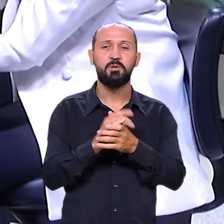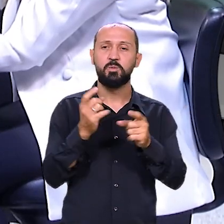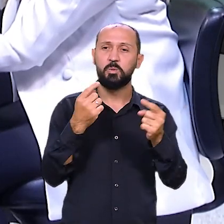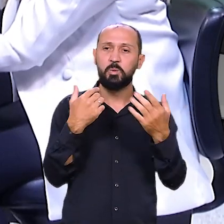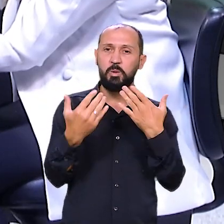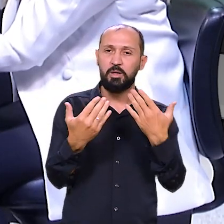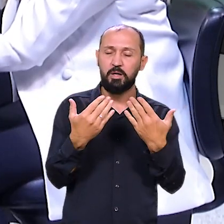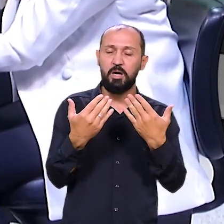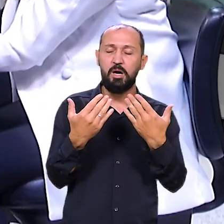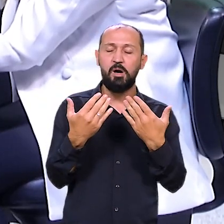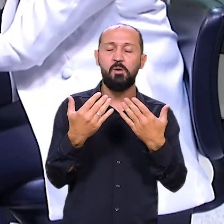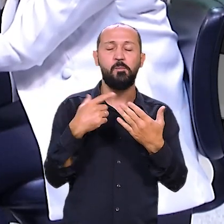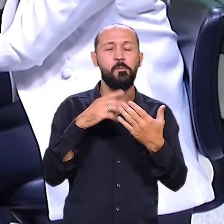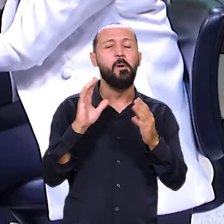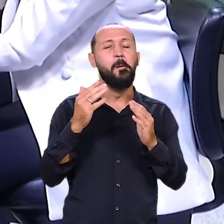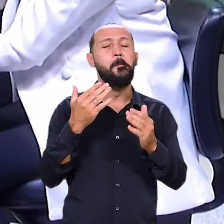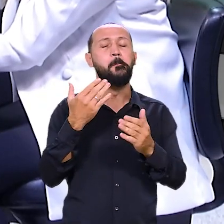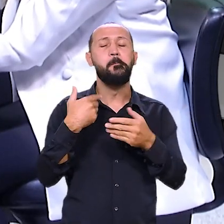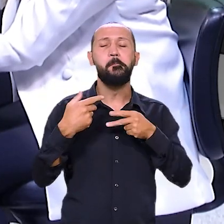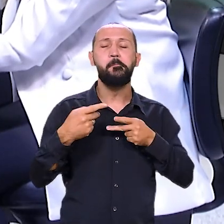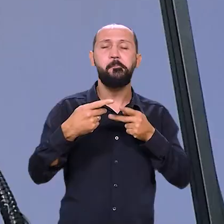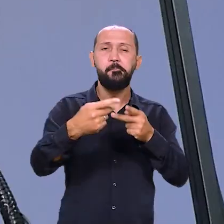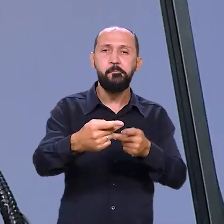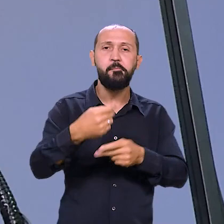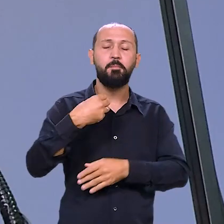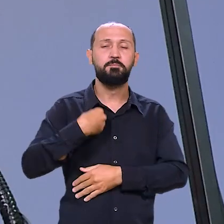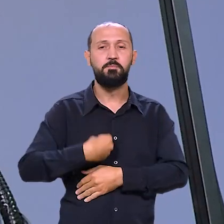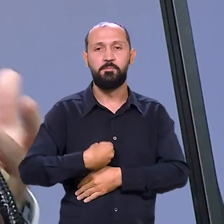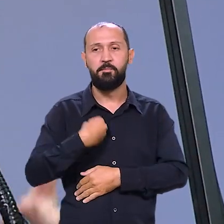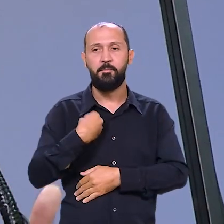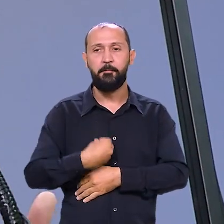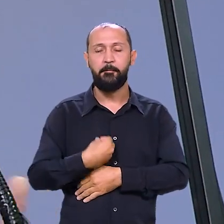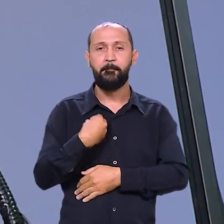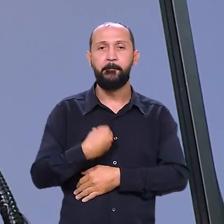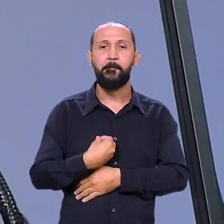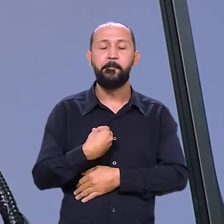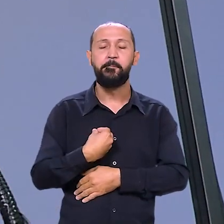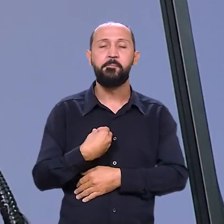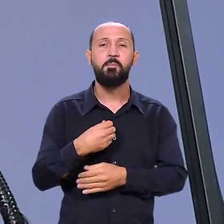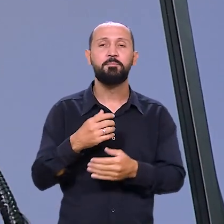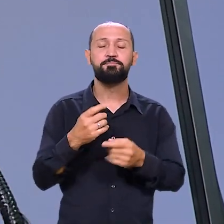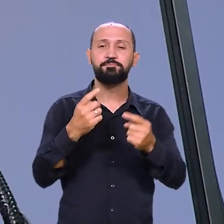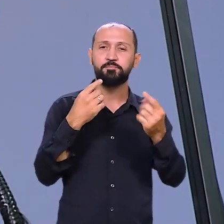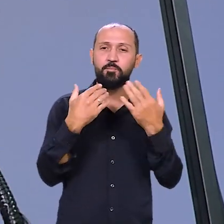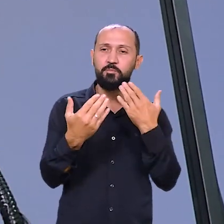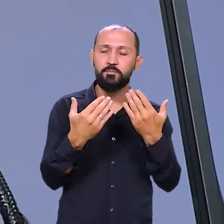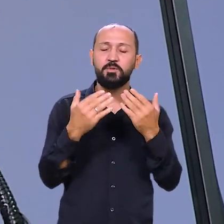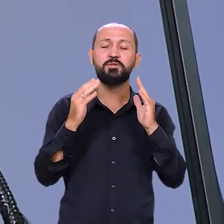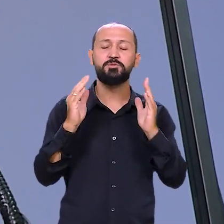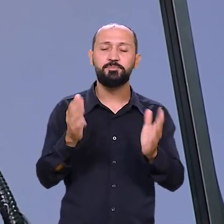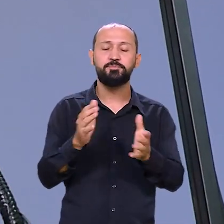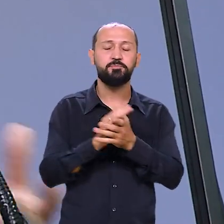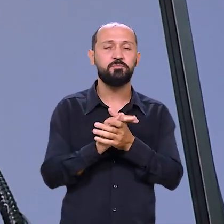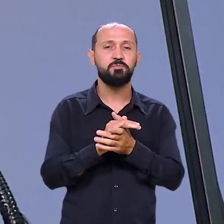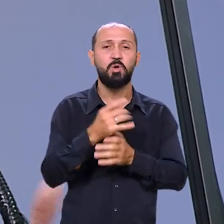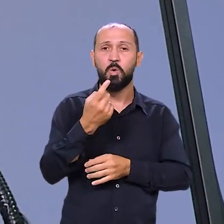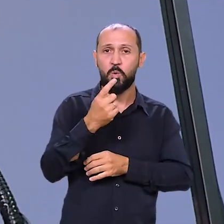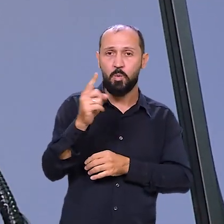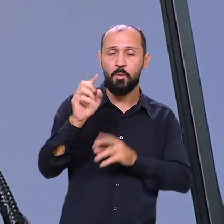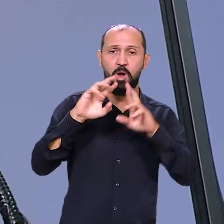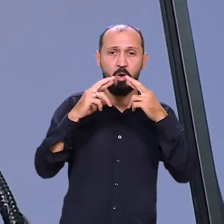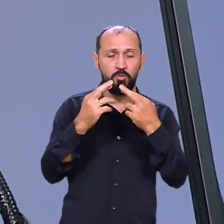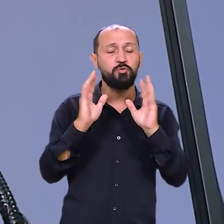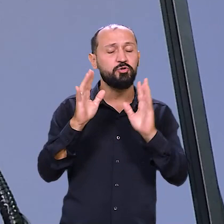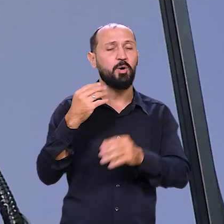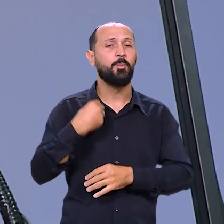a esse debate, e nós fomos já convidados a participar desse debate, já participamos de uma